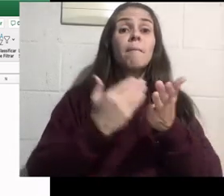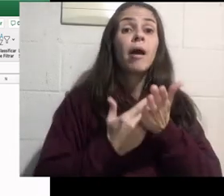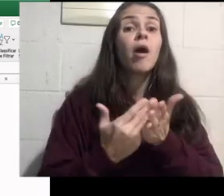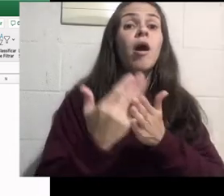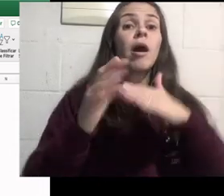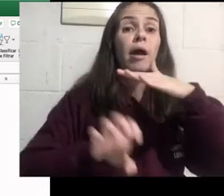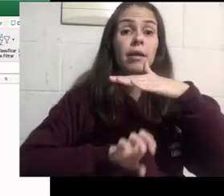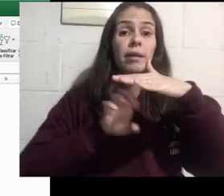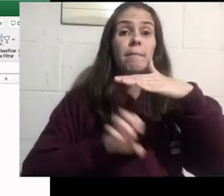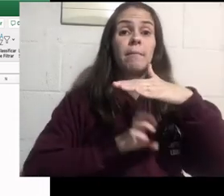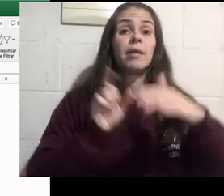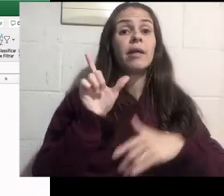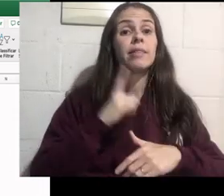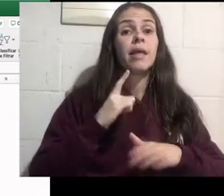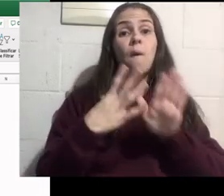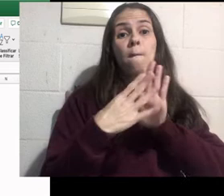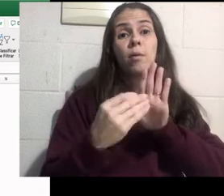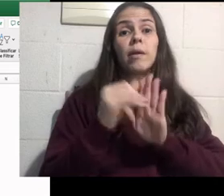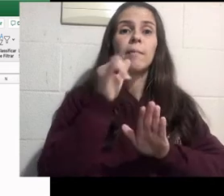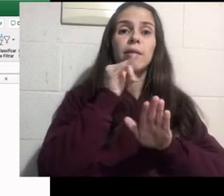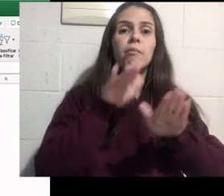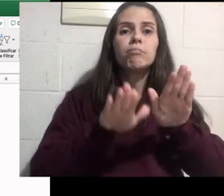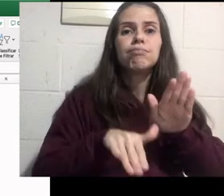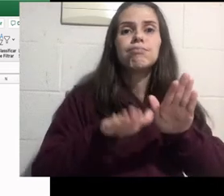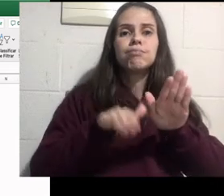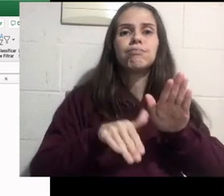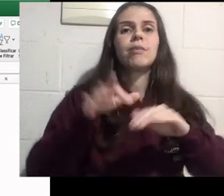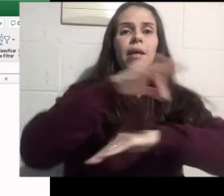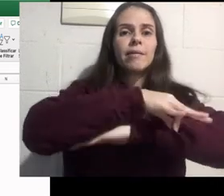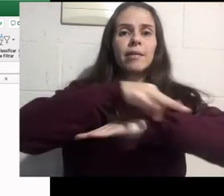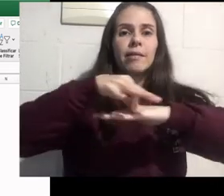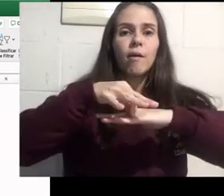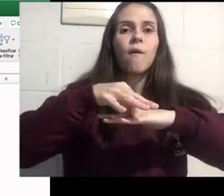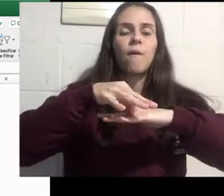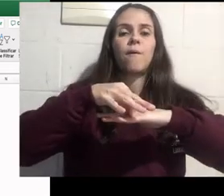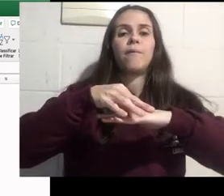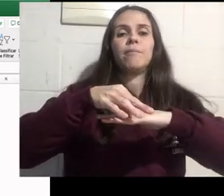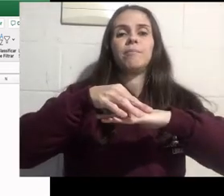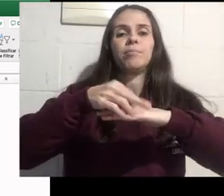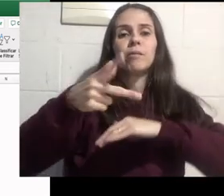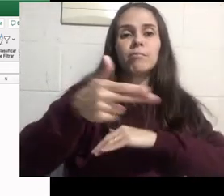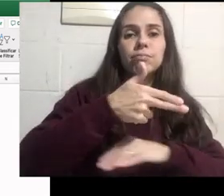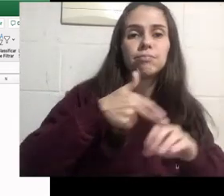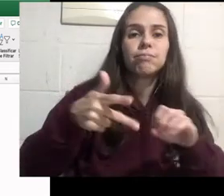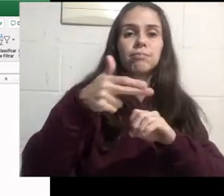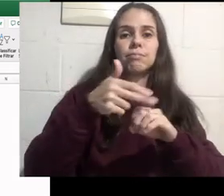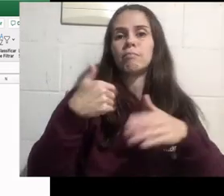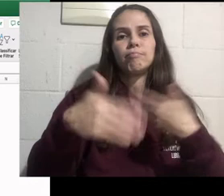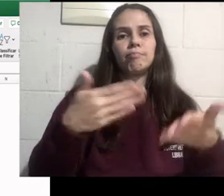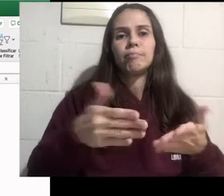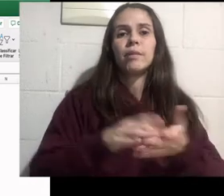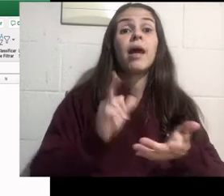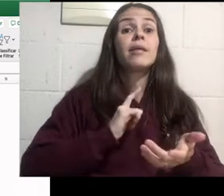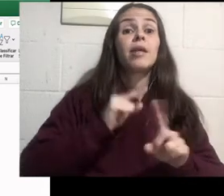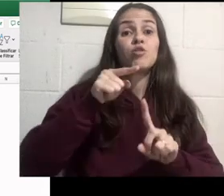a mini empresa. Então, aqui a gente tem alguns itens, ó, máquina de costura, tesoura, régua e assim por diante. Aqui a unidade